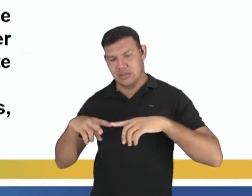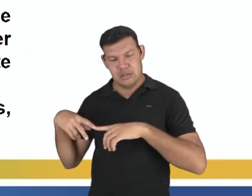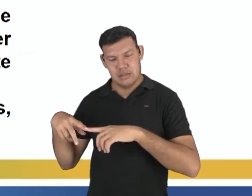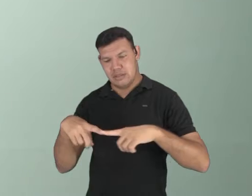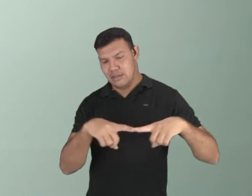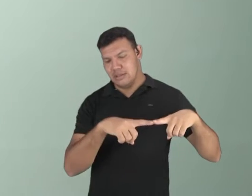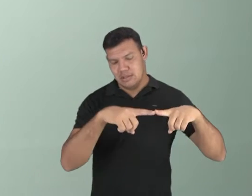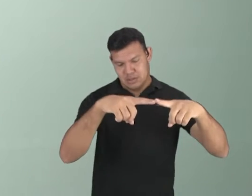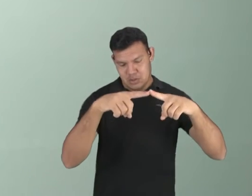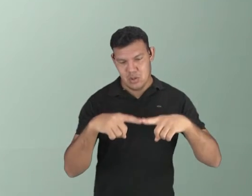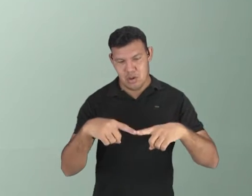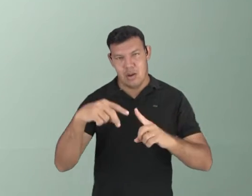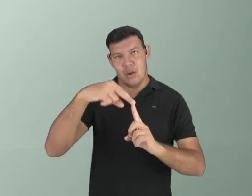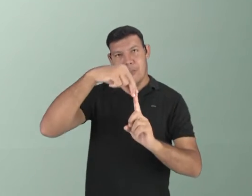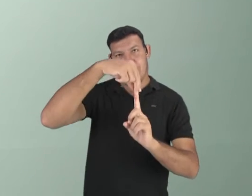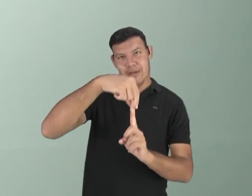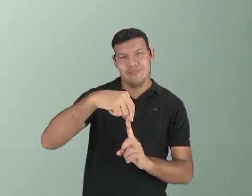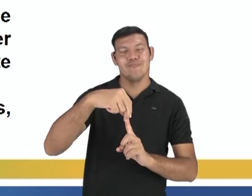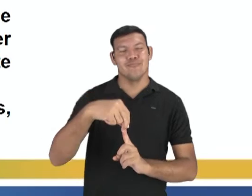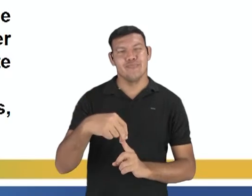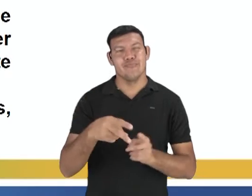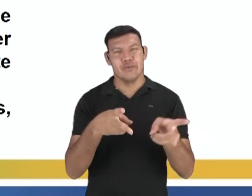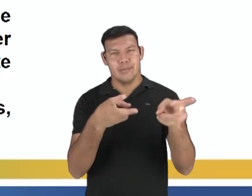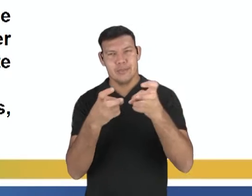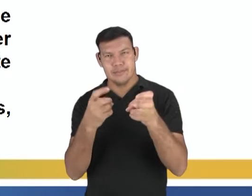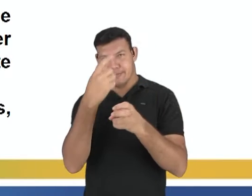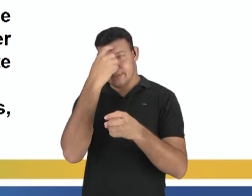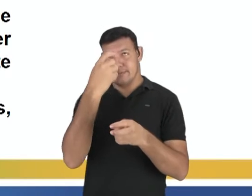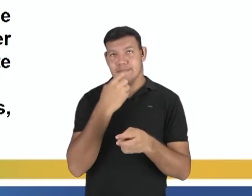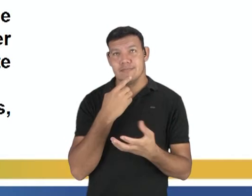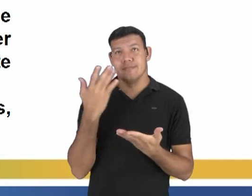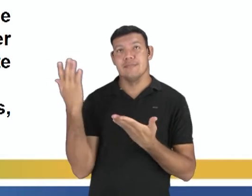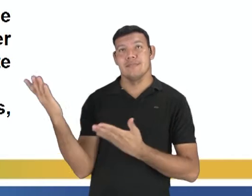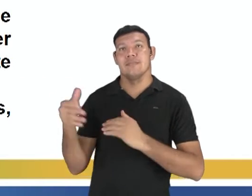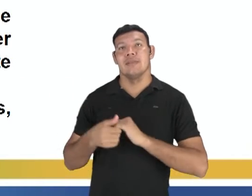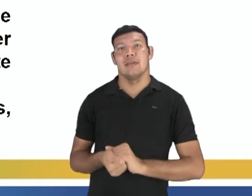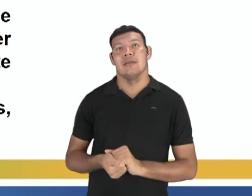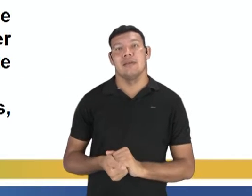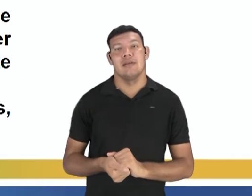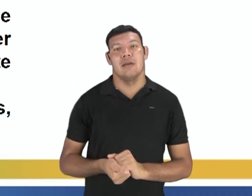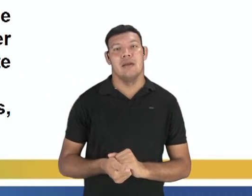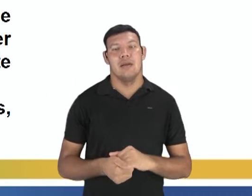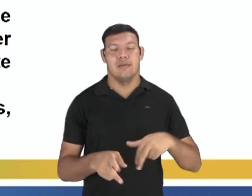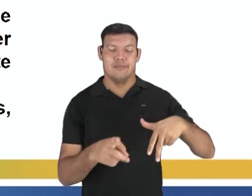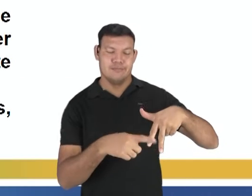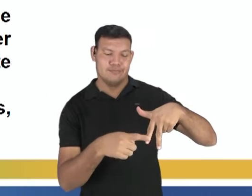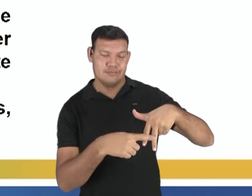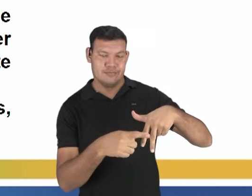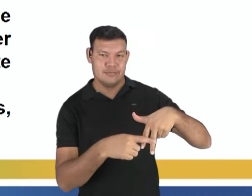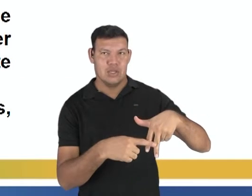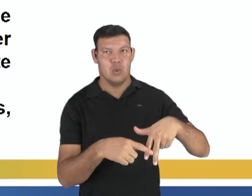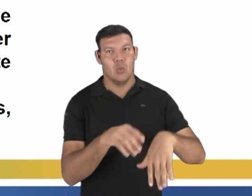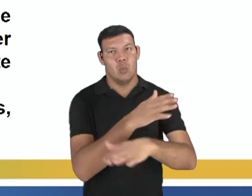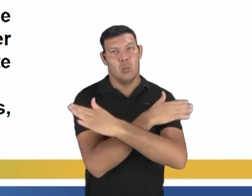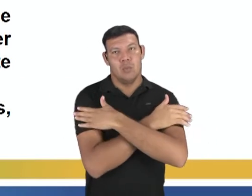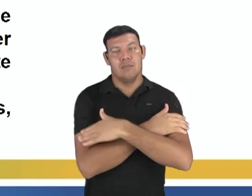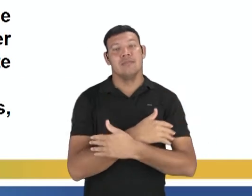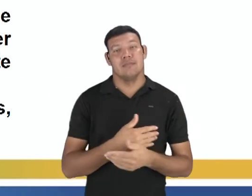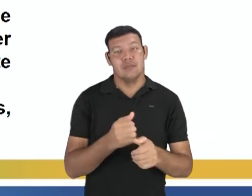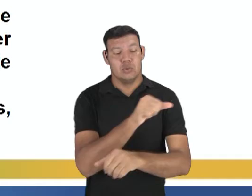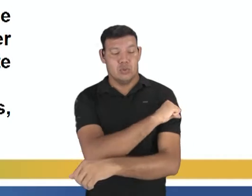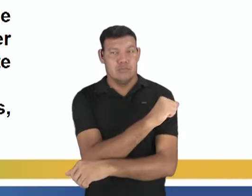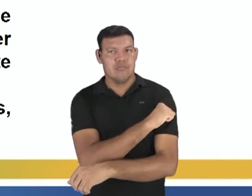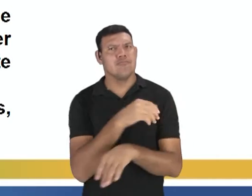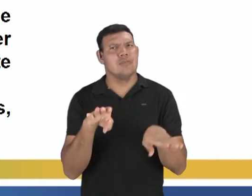da garrafa. Na imagem você consegue visualizar bem, né? Você vê ali apenas as pernas e os braços das pessoas, dos alunos, mas